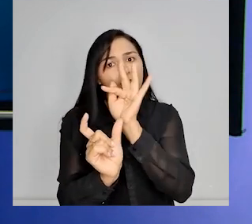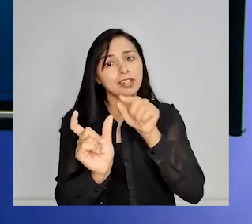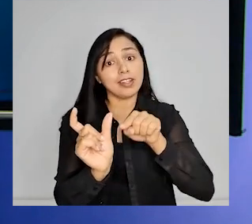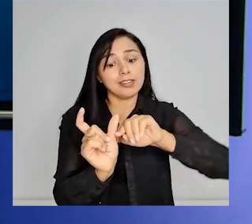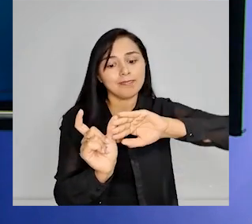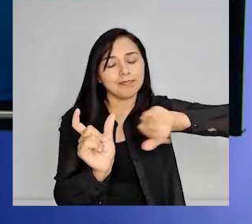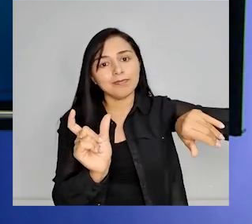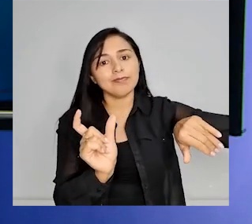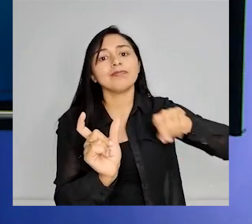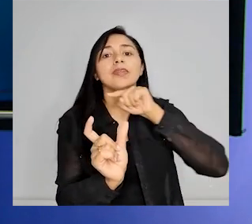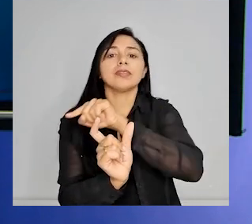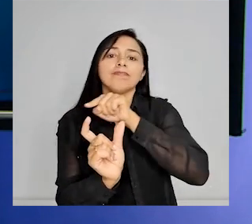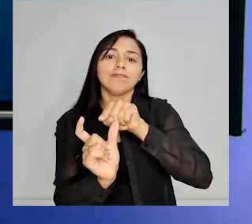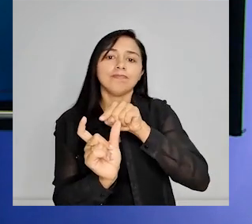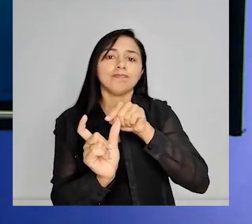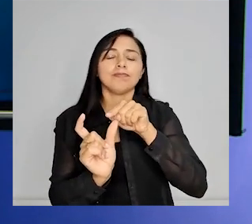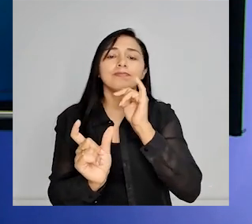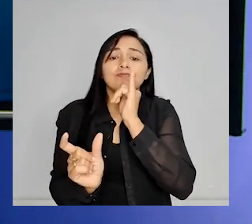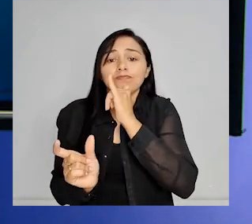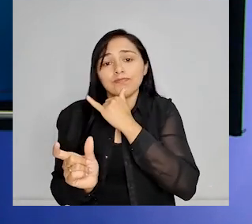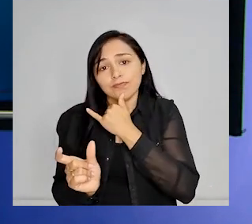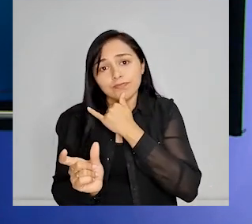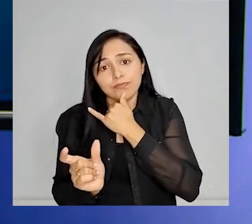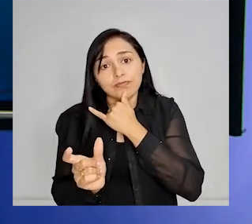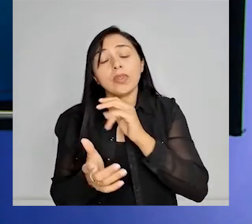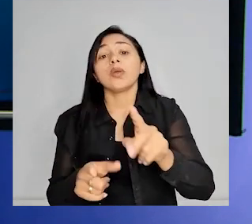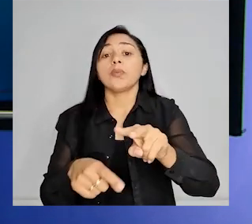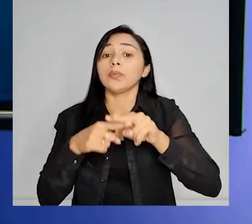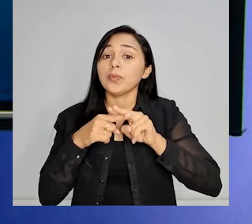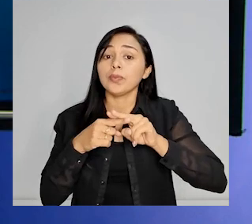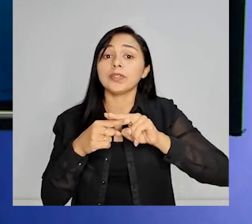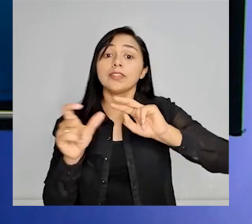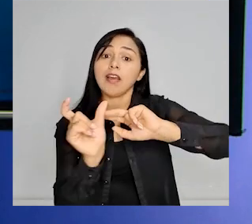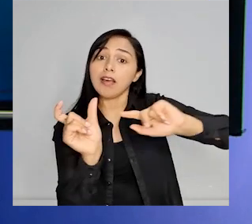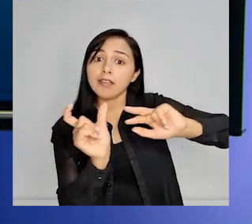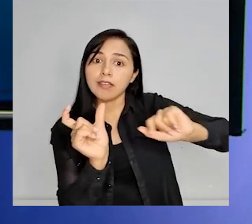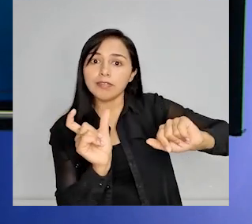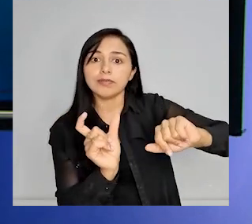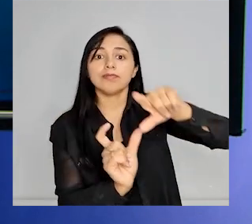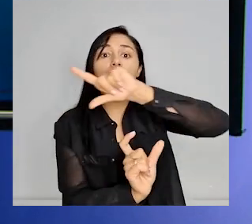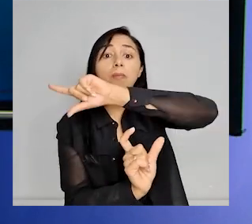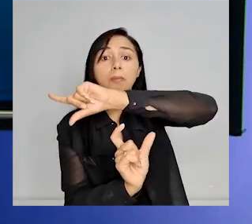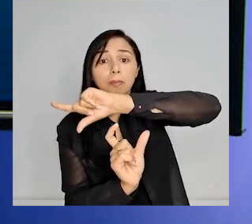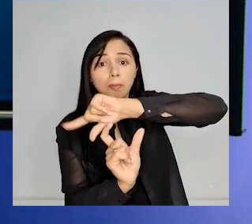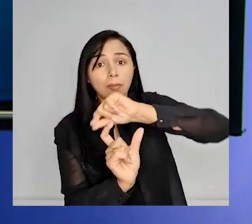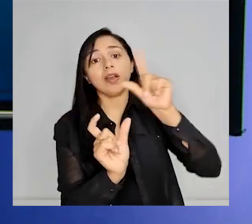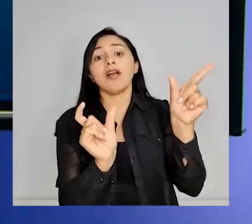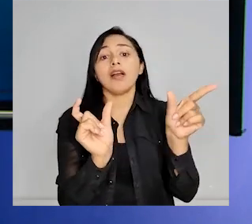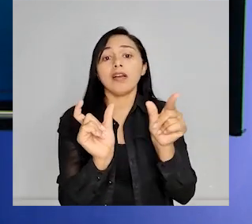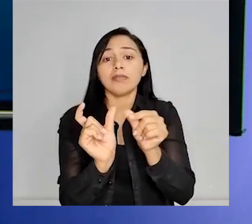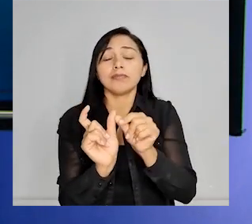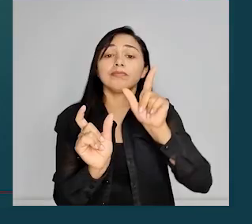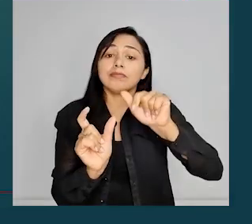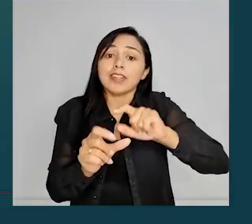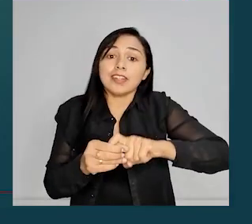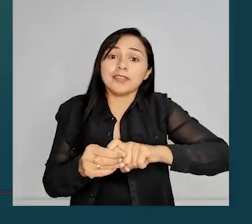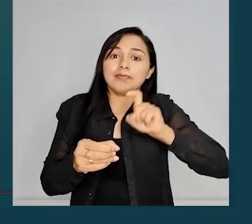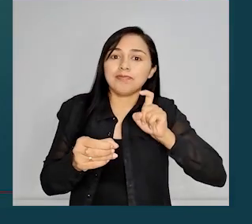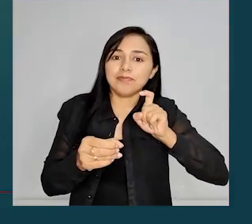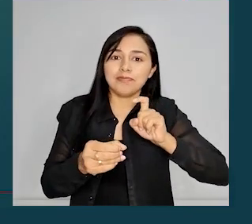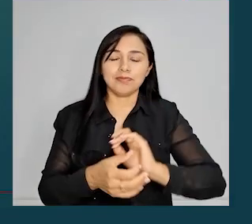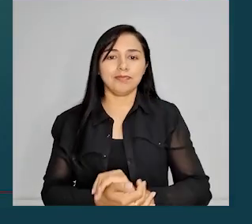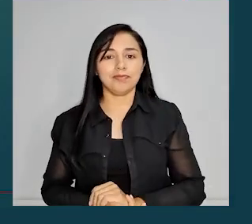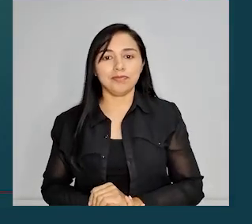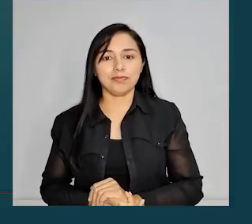palavra infeliz. Portanto, derivação prefixal e sufixal, eles são afixos independentes. Agora a